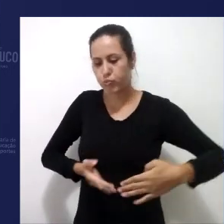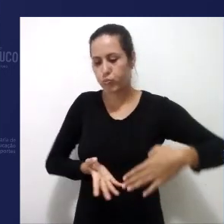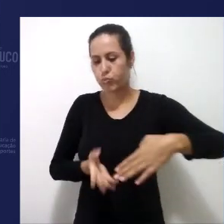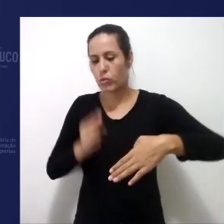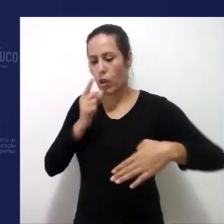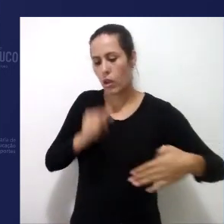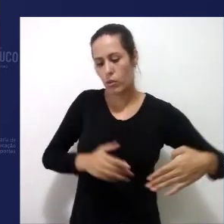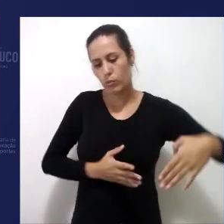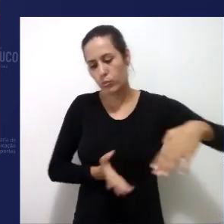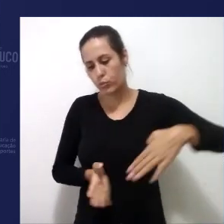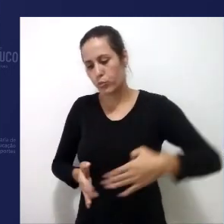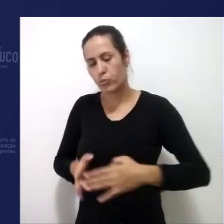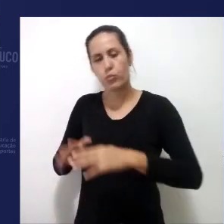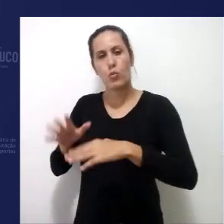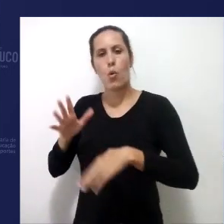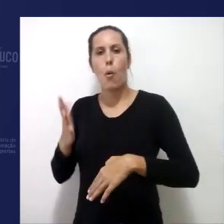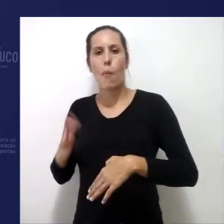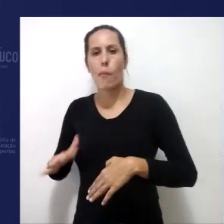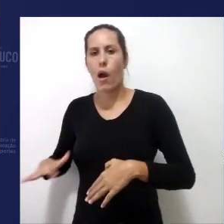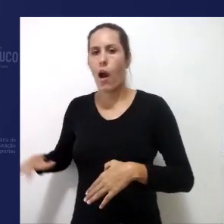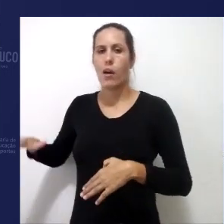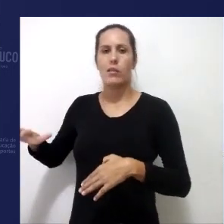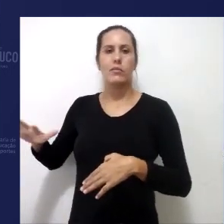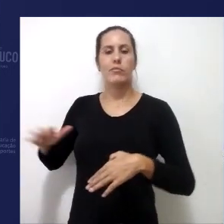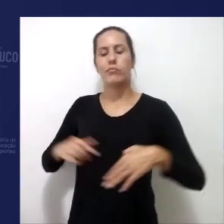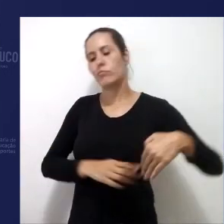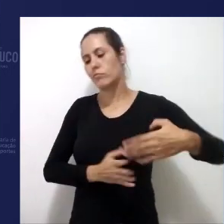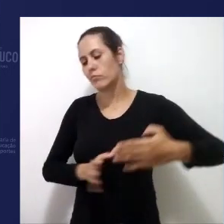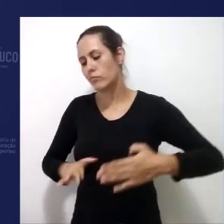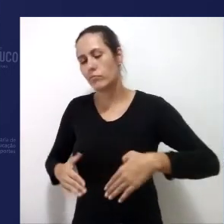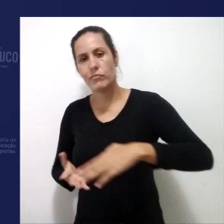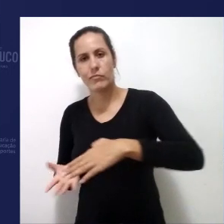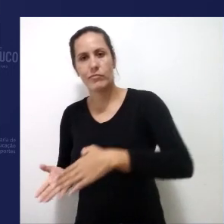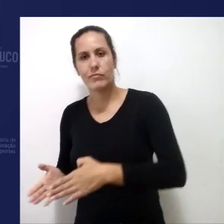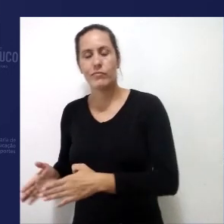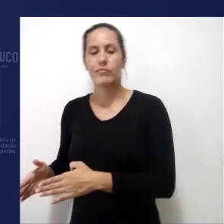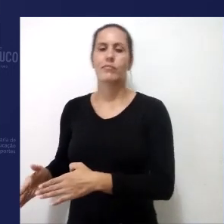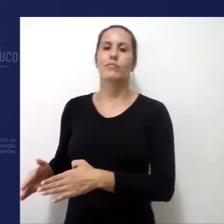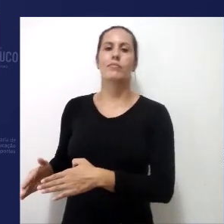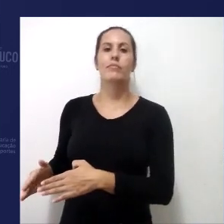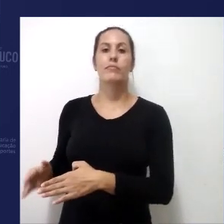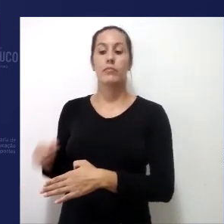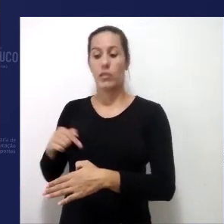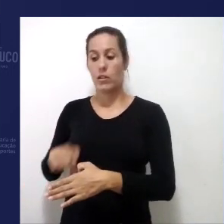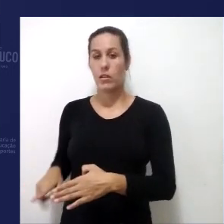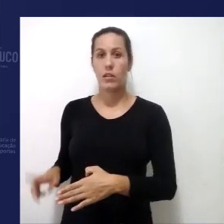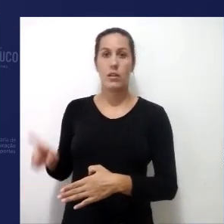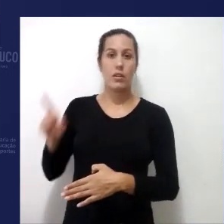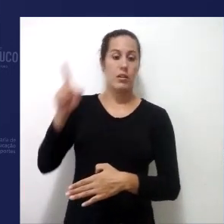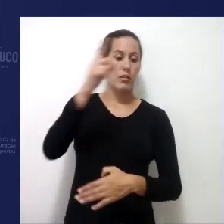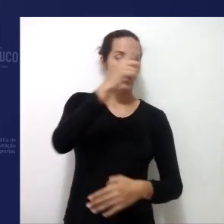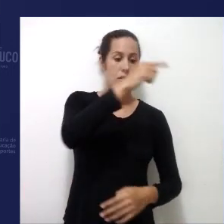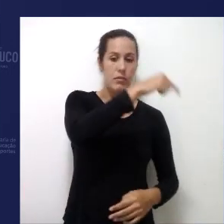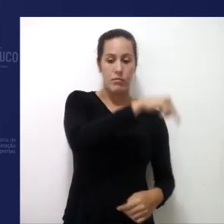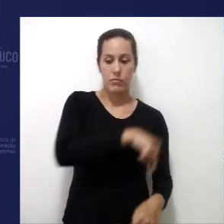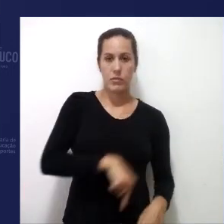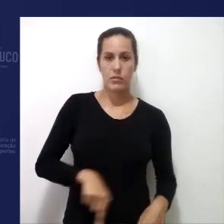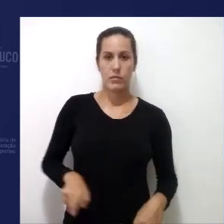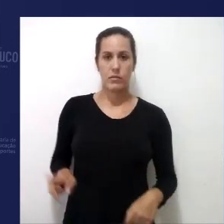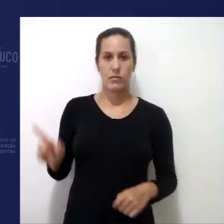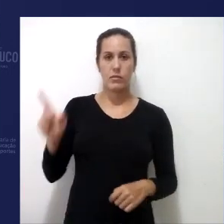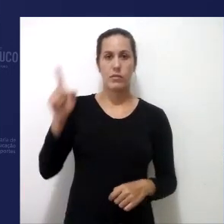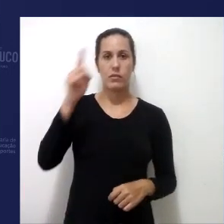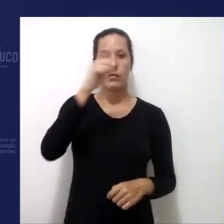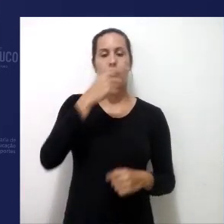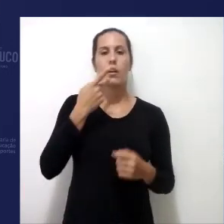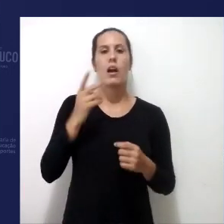na relação aí em questão dos oceanos, dos lagos e rios. E também a gente vê que não é só a água que